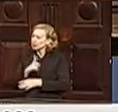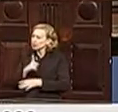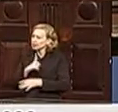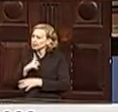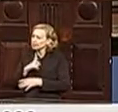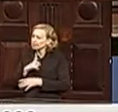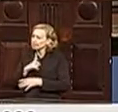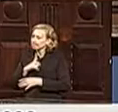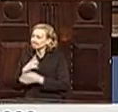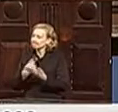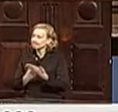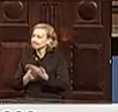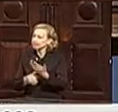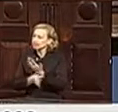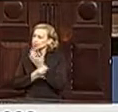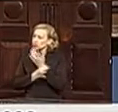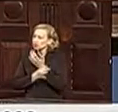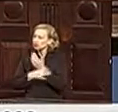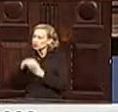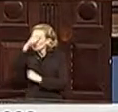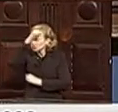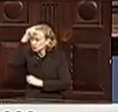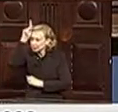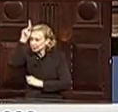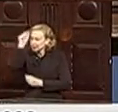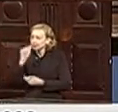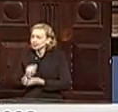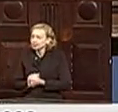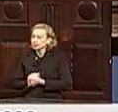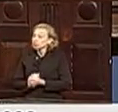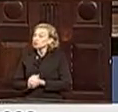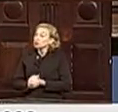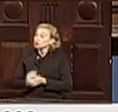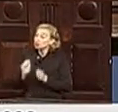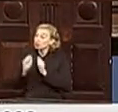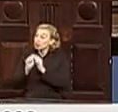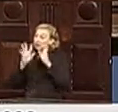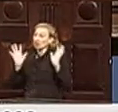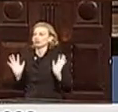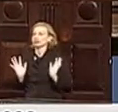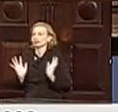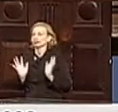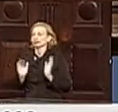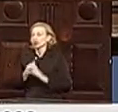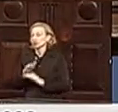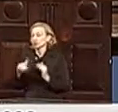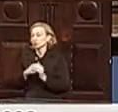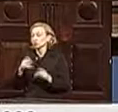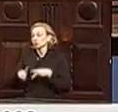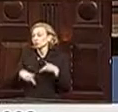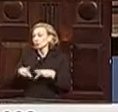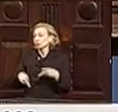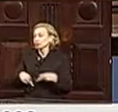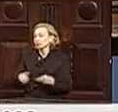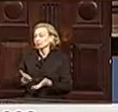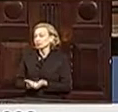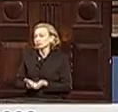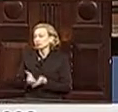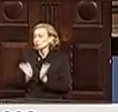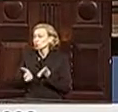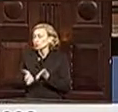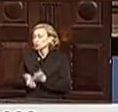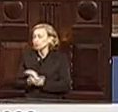relação à segurança pública. Isso é muito claro para toda a população.